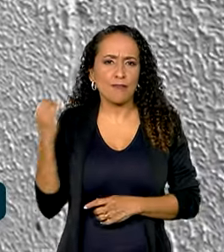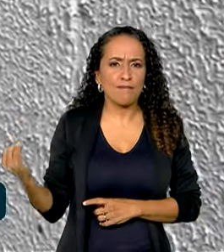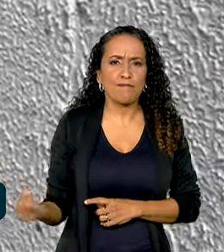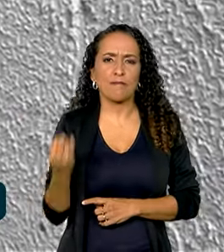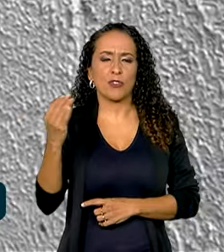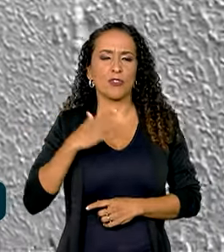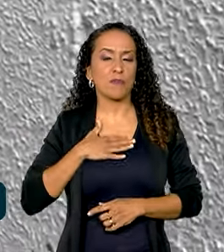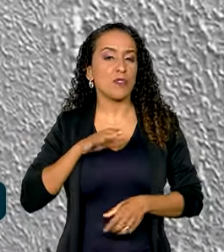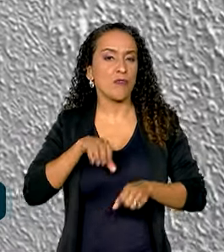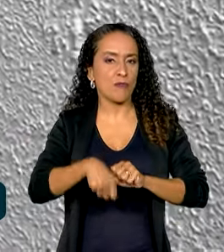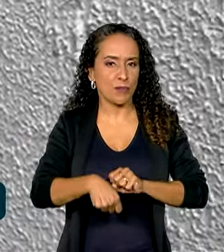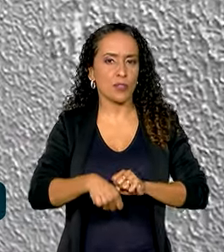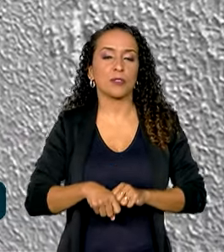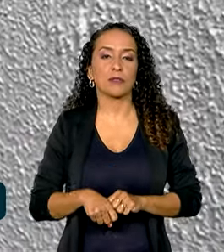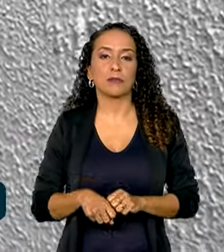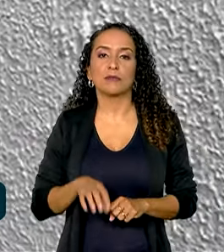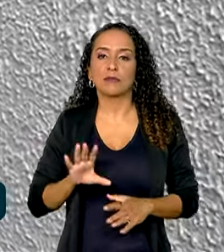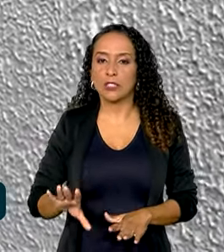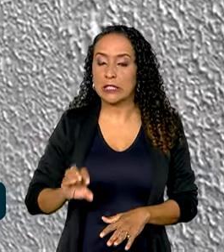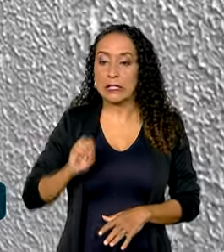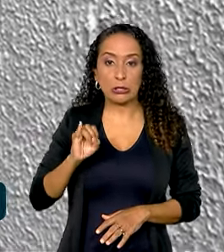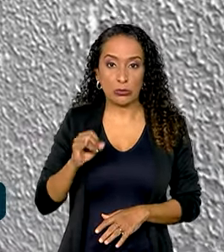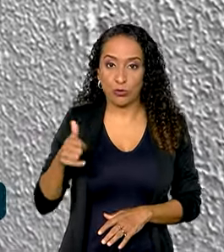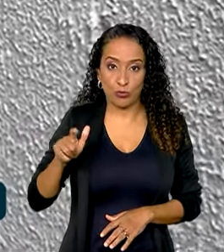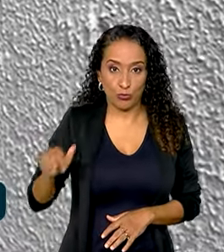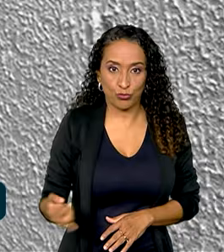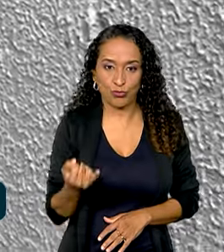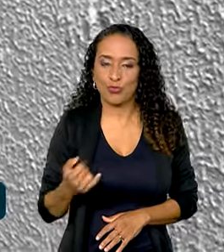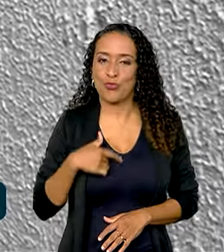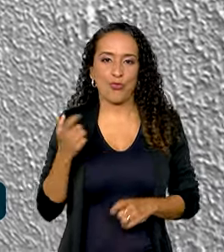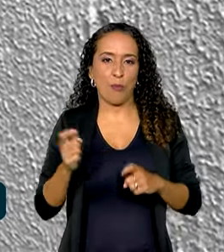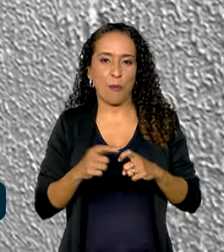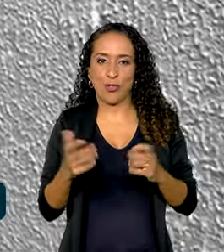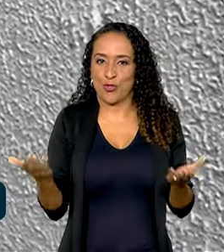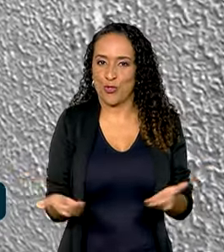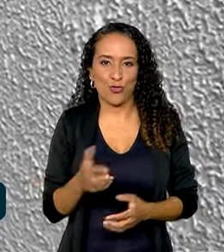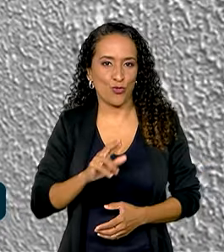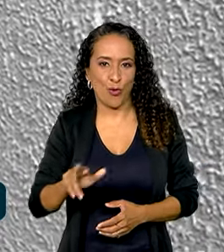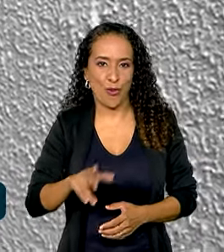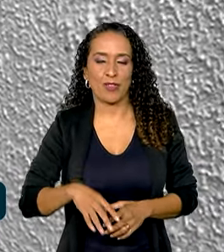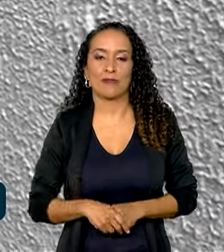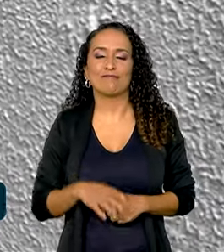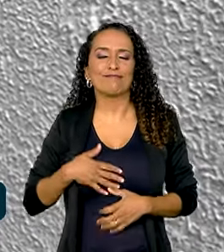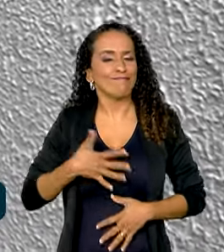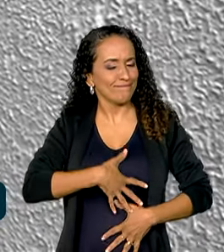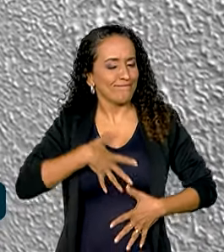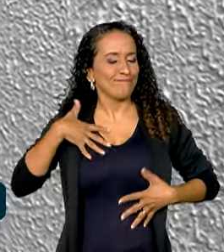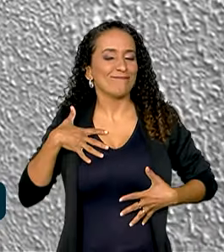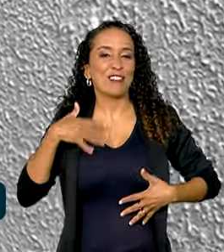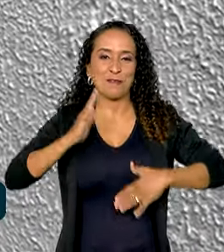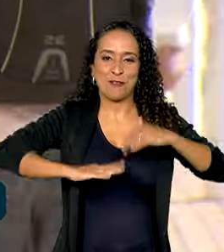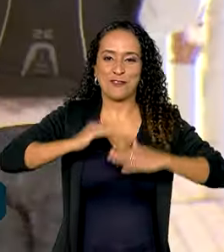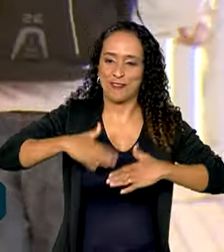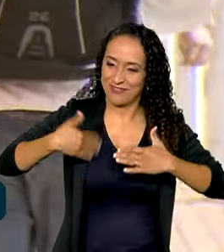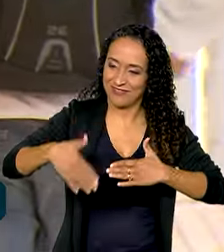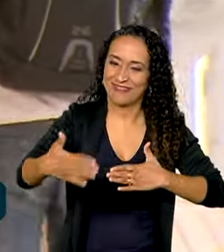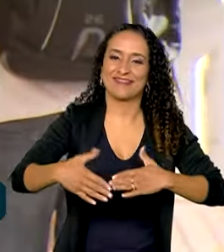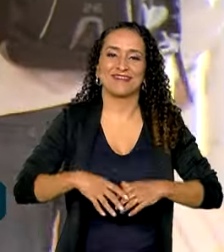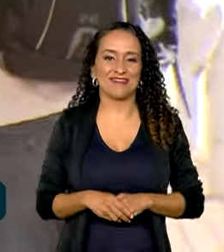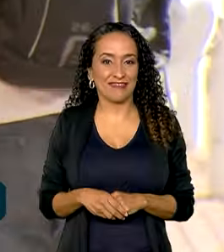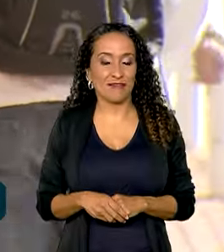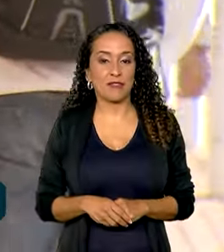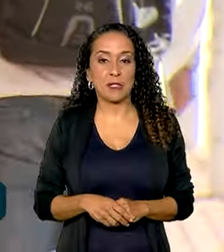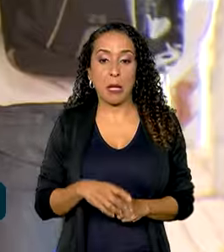para a minha formação. Sem essa grande oportunidade, com certeza, eu não seria médica hoje. E tenho muito orgulho da profissão que estou trilhando.